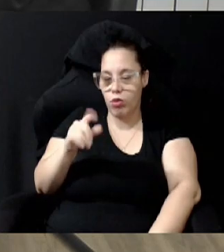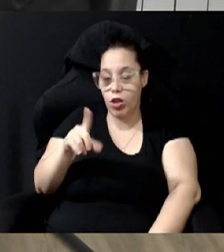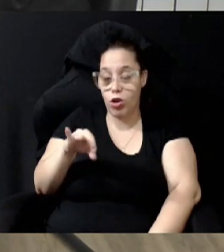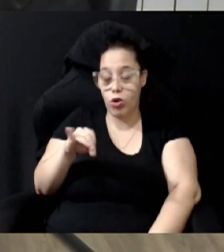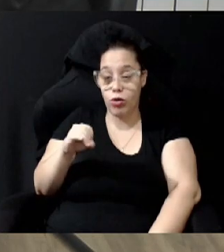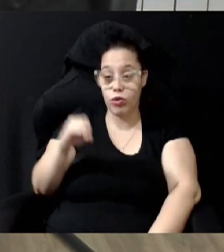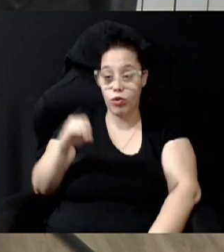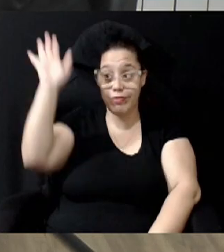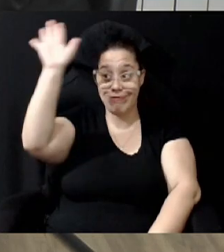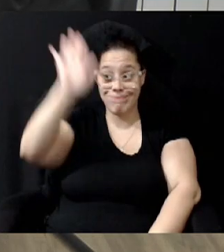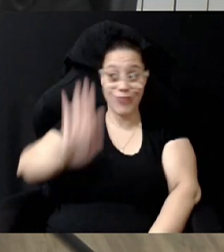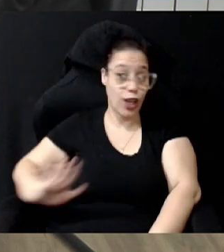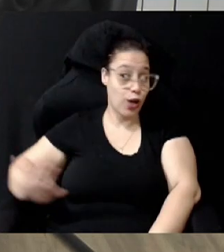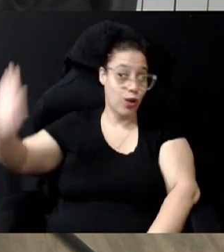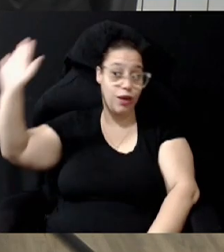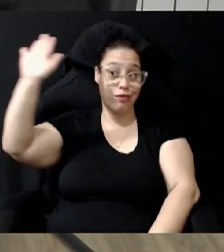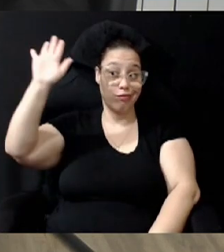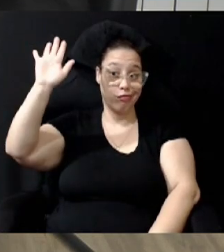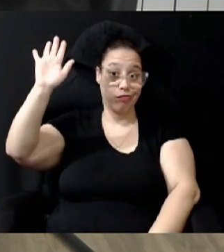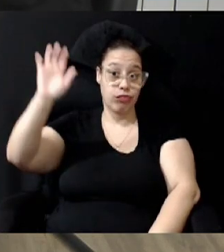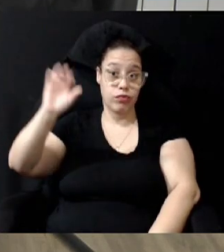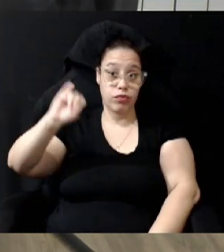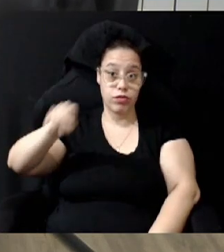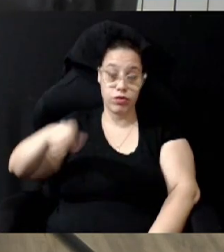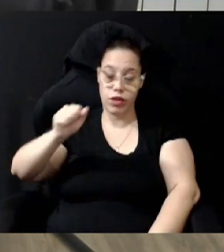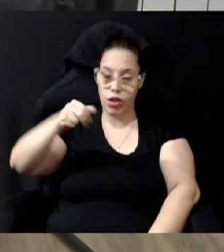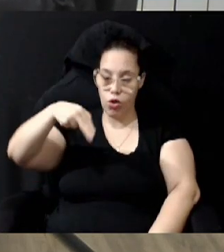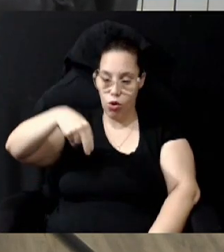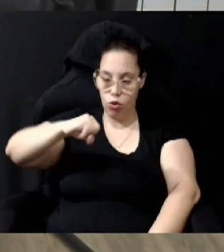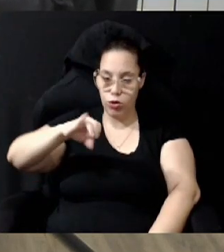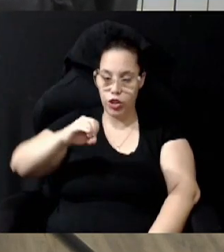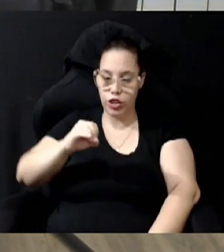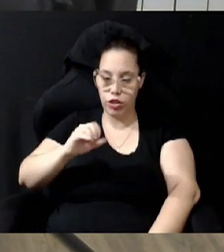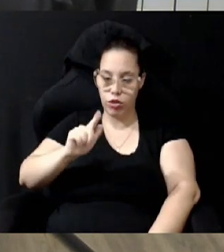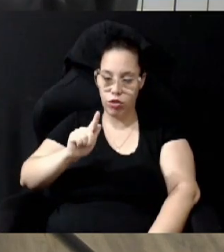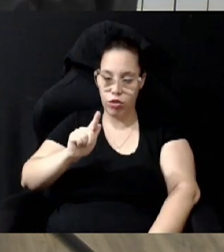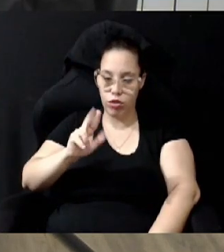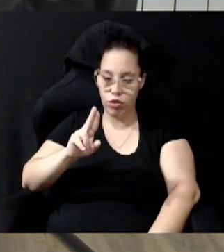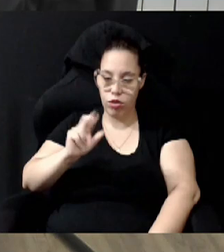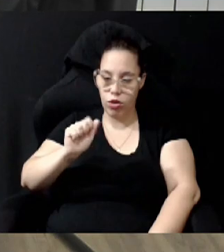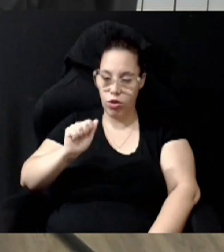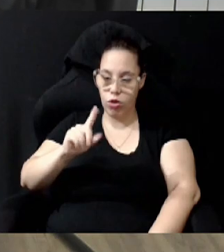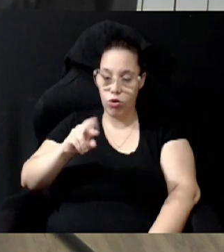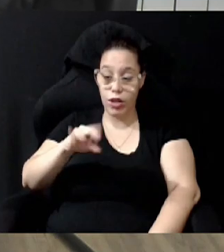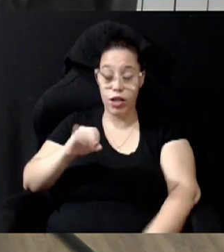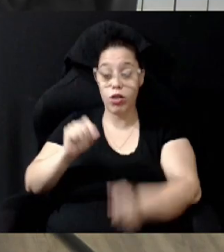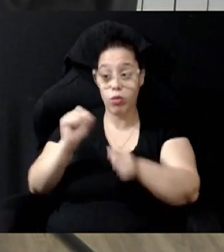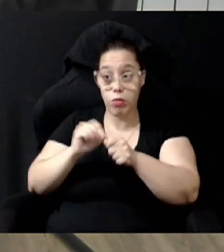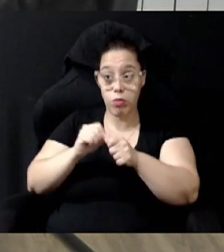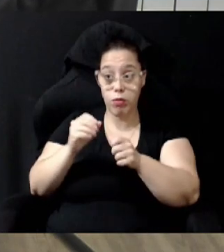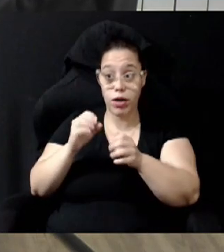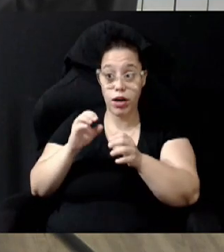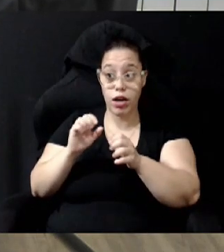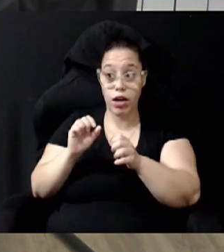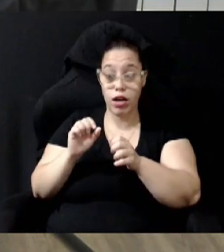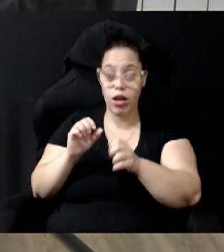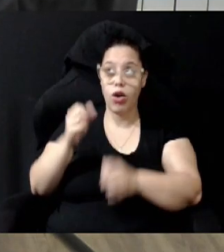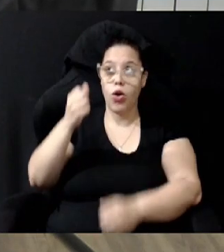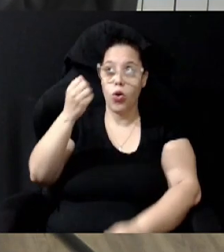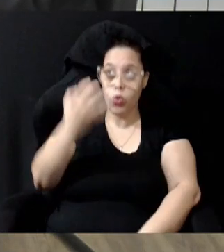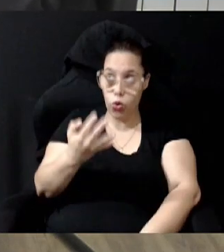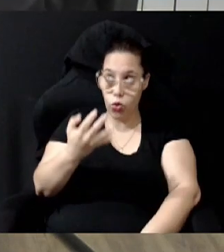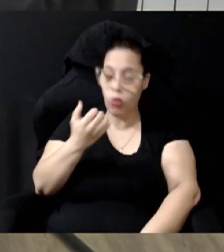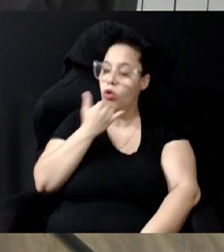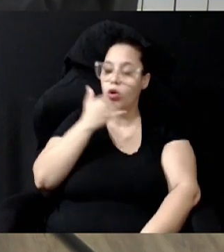O Jânio Quadros deu um tiro no peito para evitar que isso acontecesse, né? 64 não aconteceu em